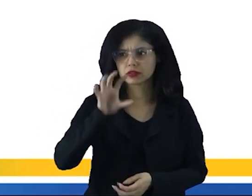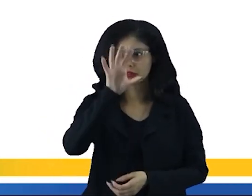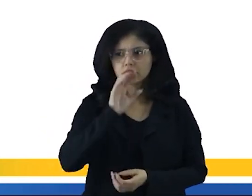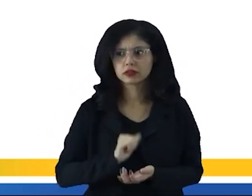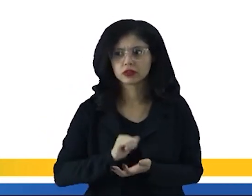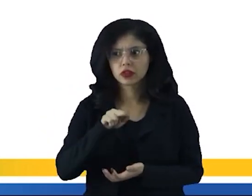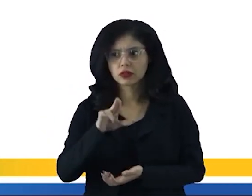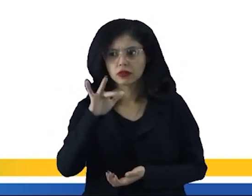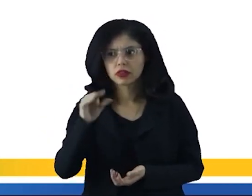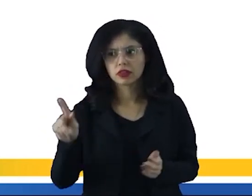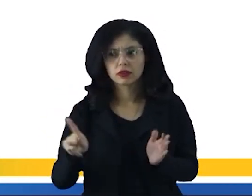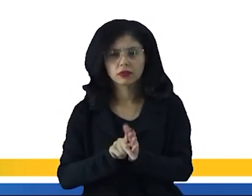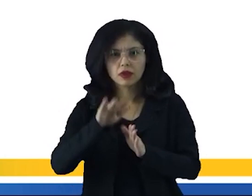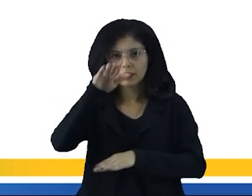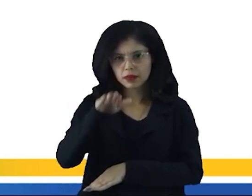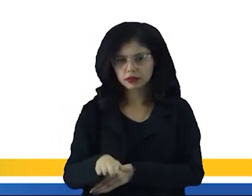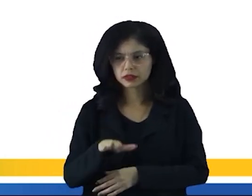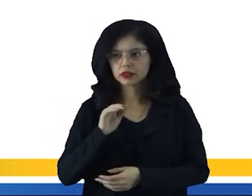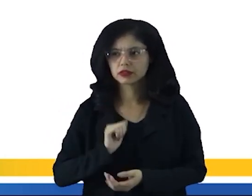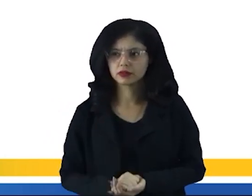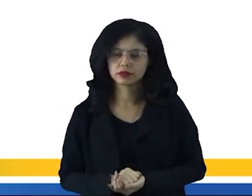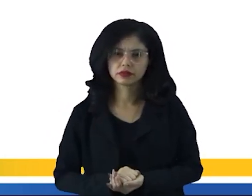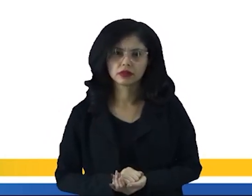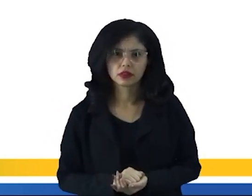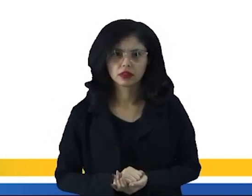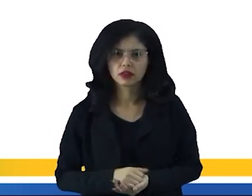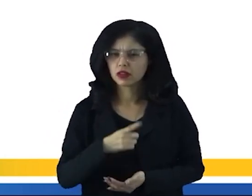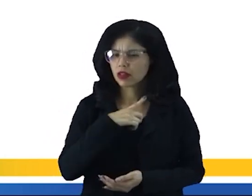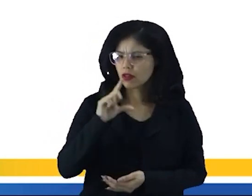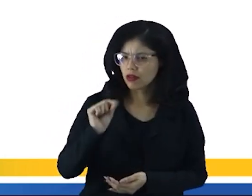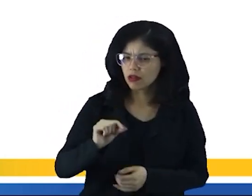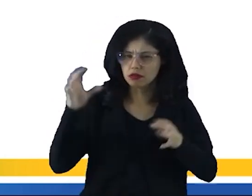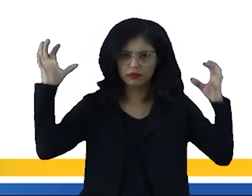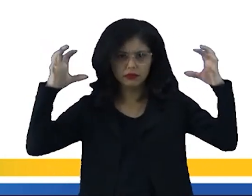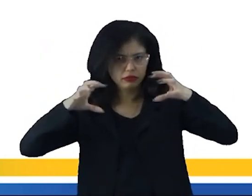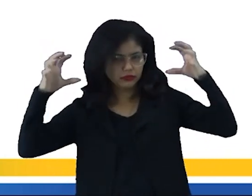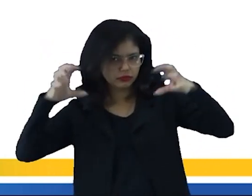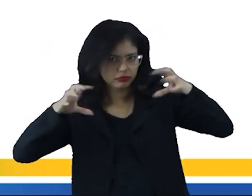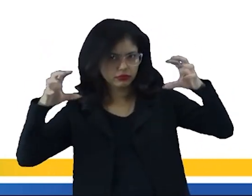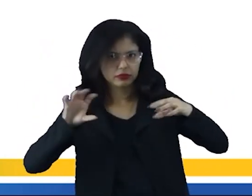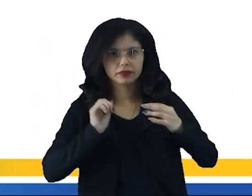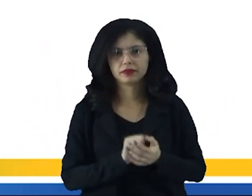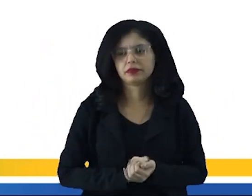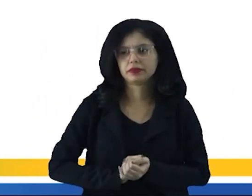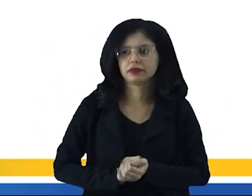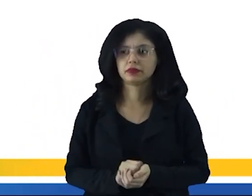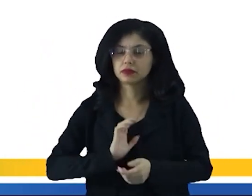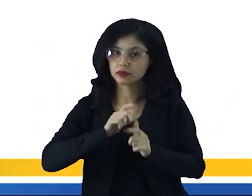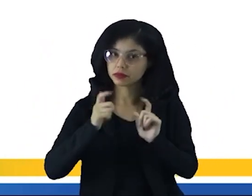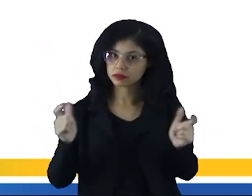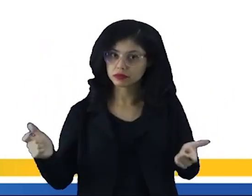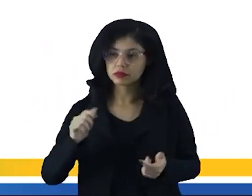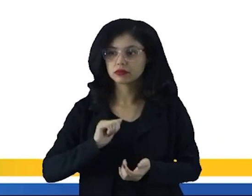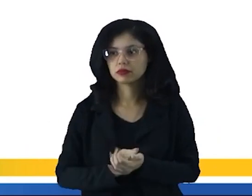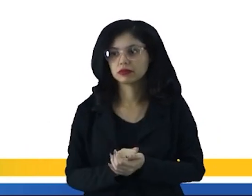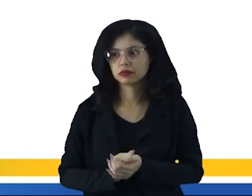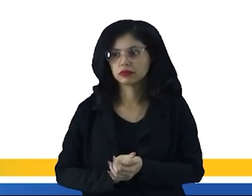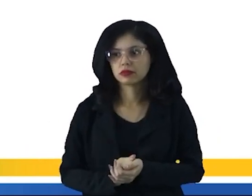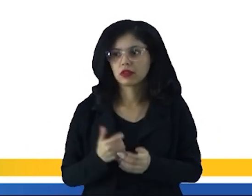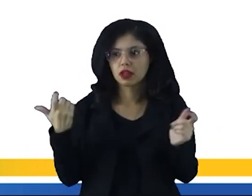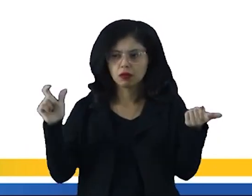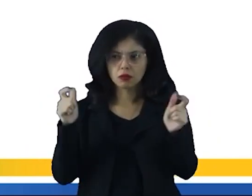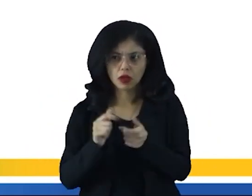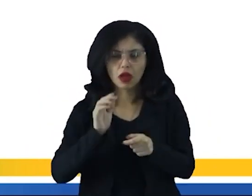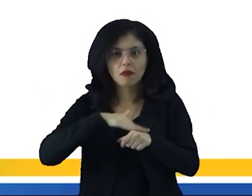umidade relativamente baixa, ou seja, tem pouca chuva nessas regiões. E quanto maior a altitude, menor e